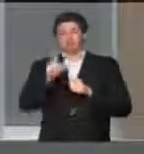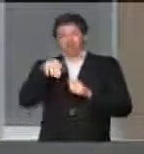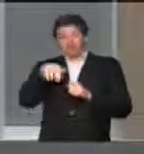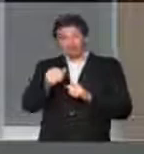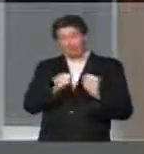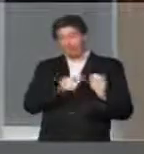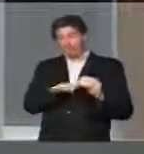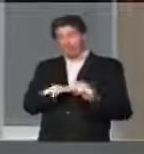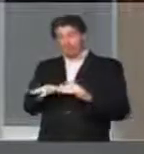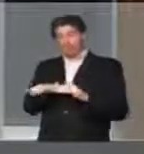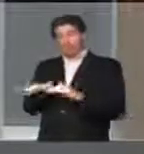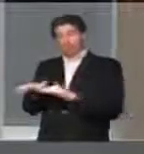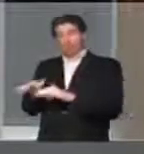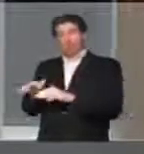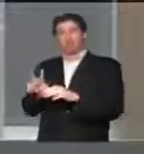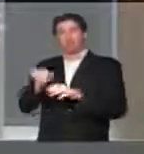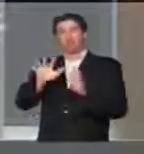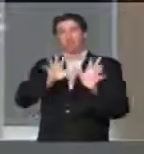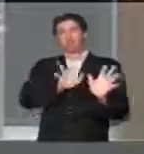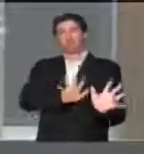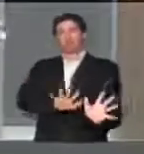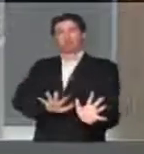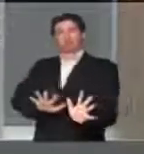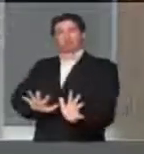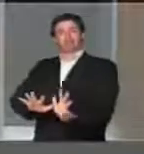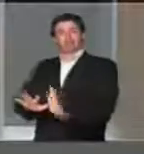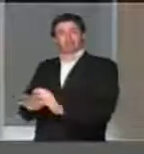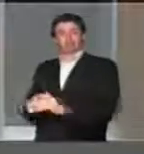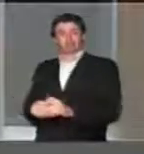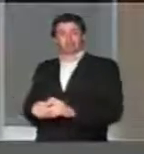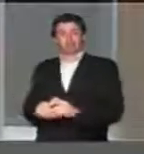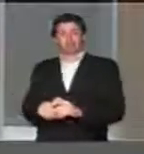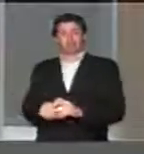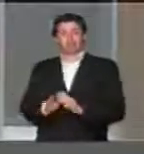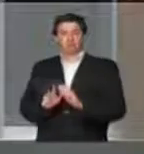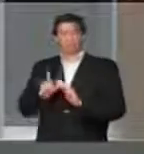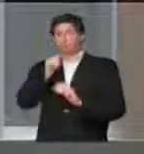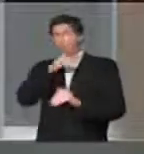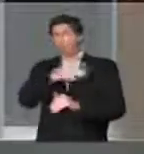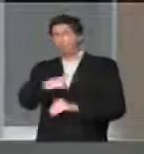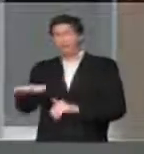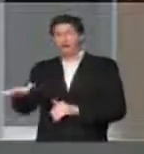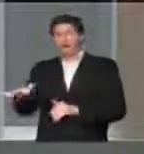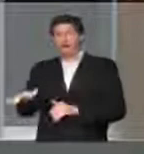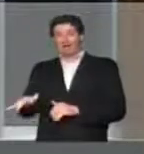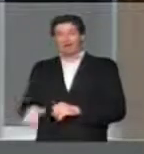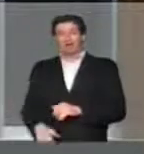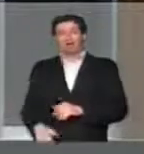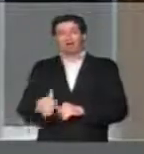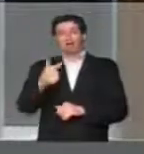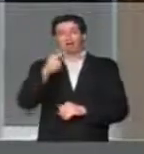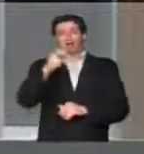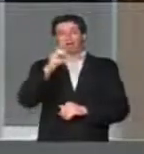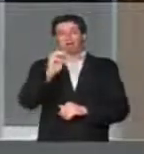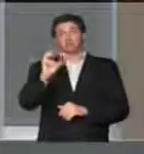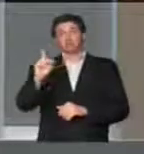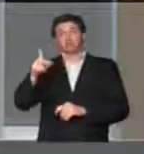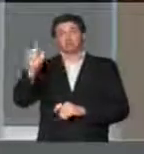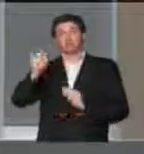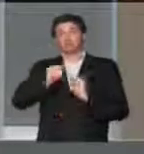enxurrada fosse arrastar para o mar, a mais de 700